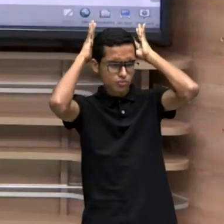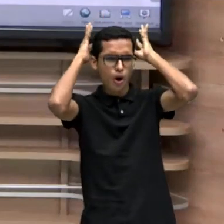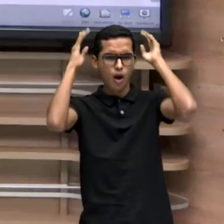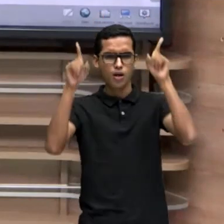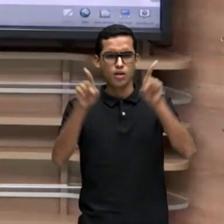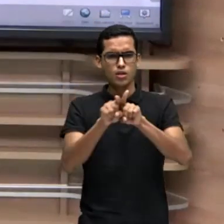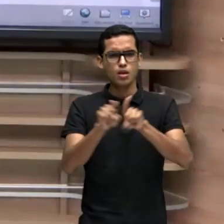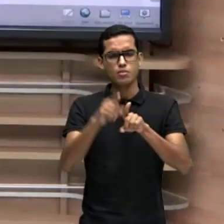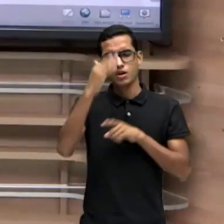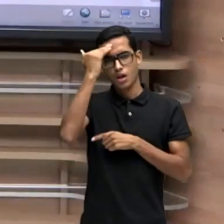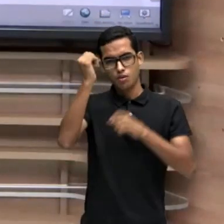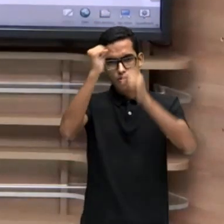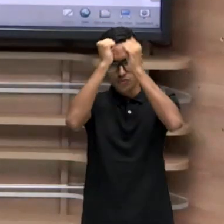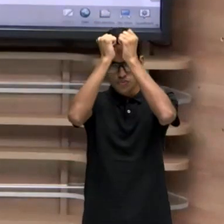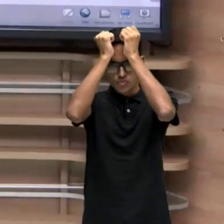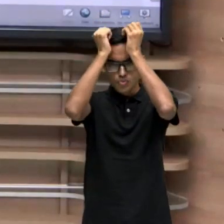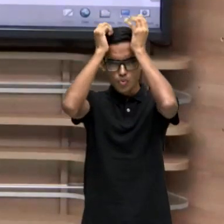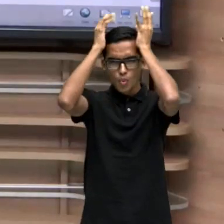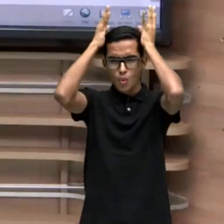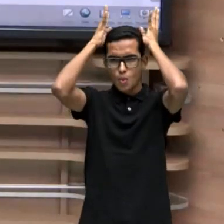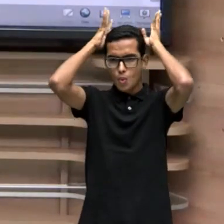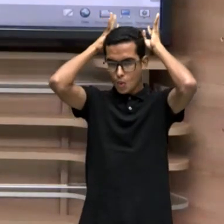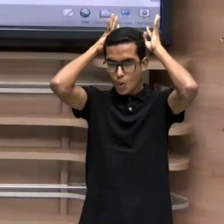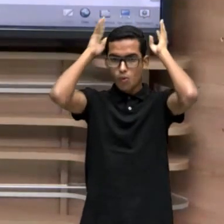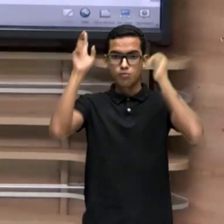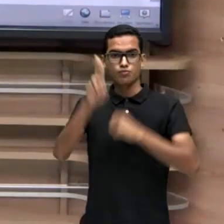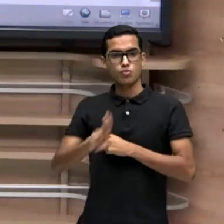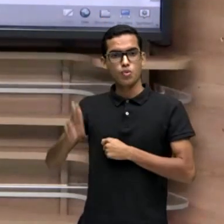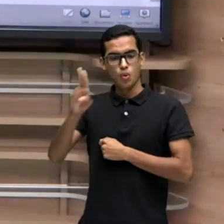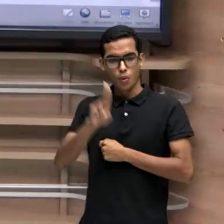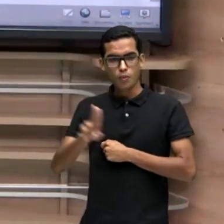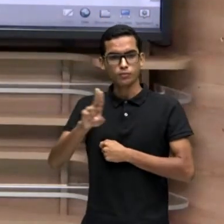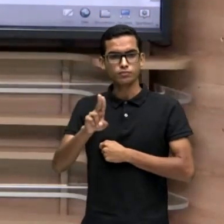sabe também que os cocares que eles usam, para ornamentar